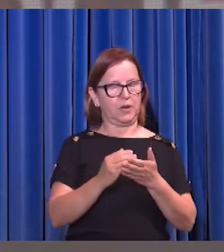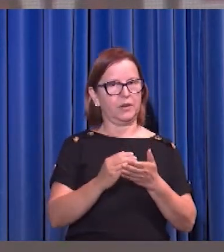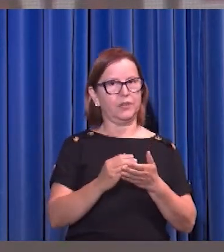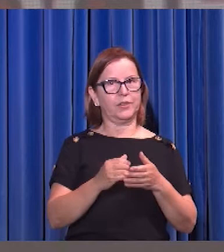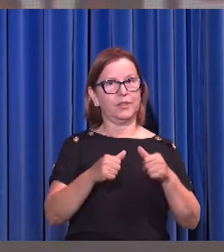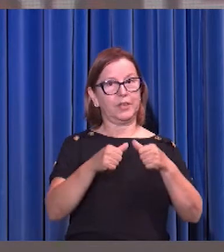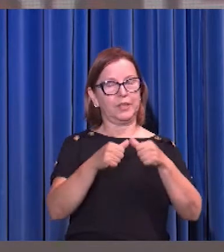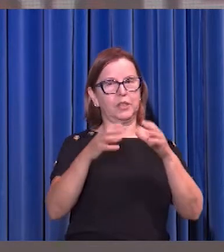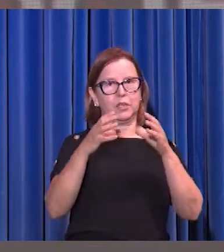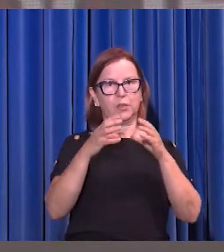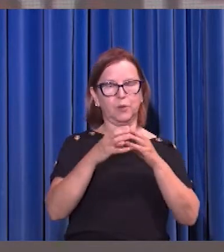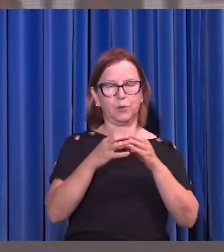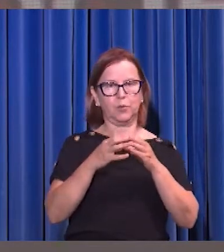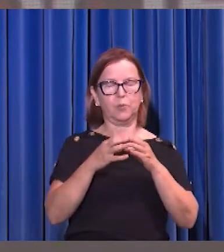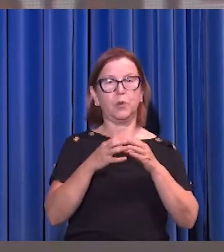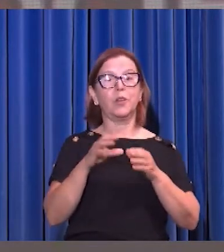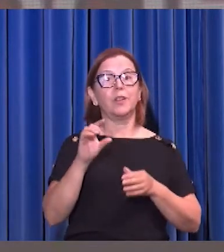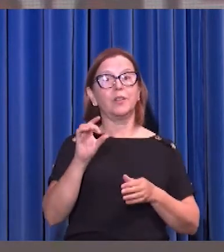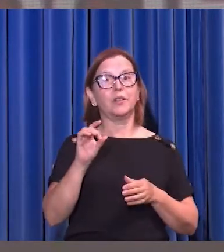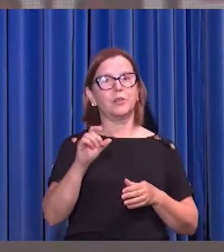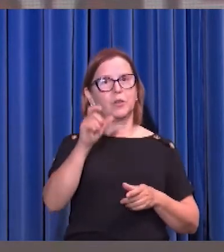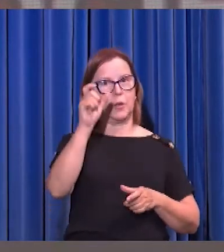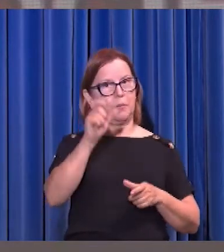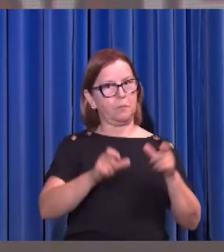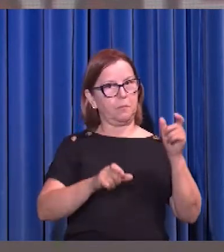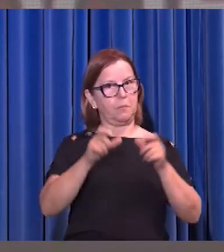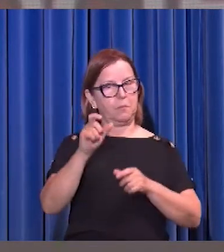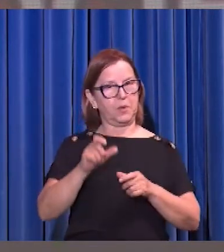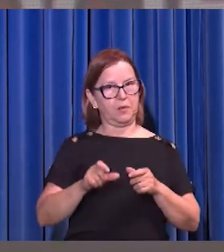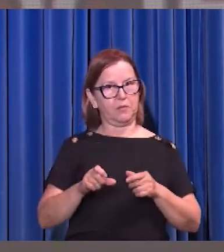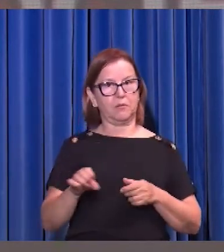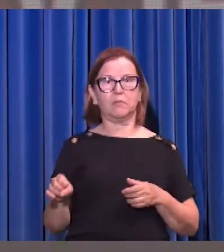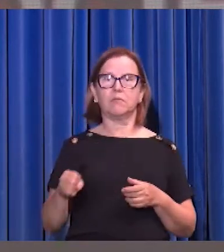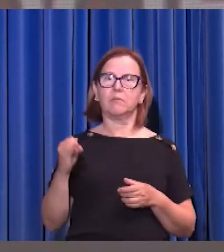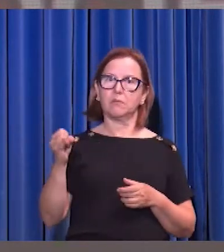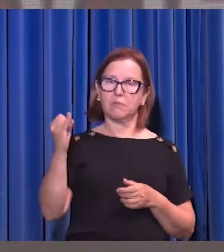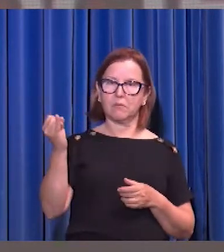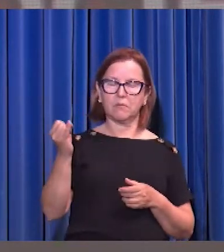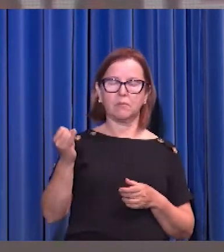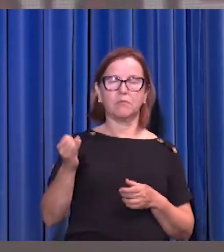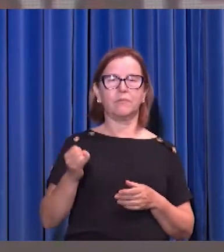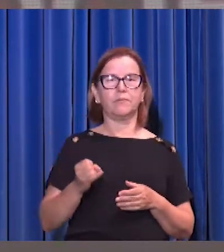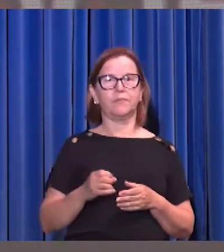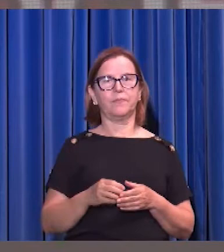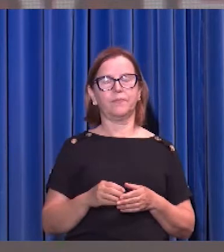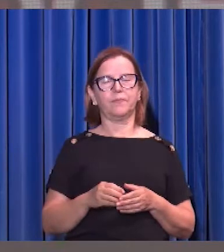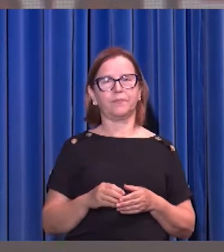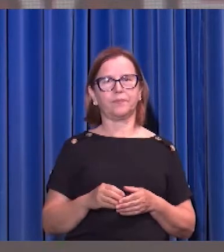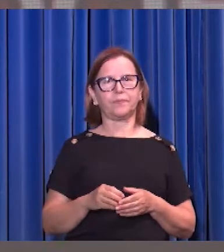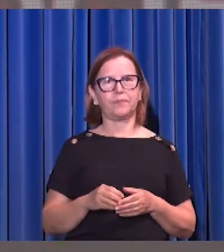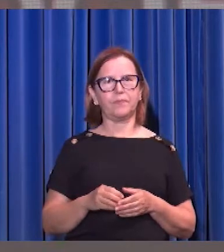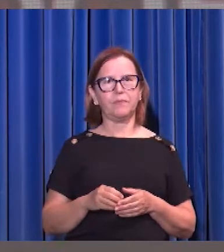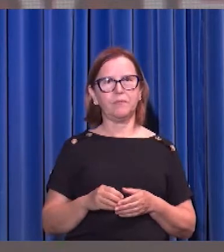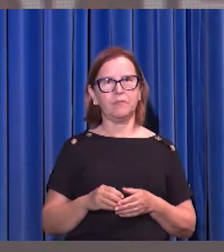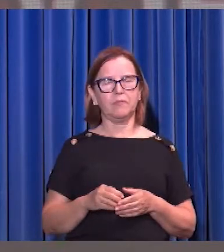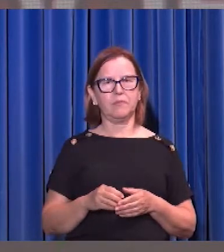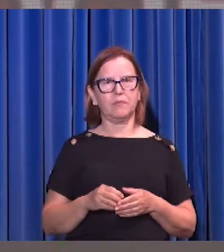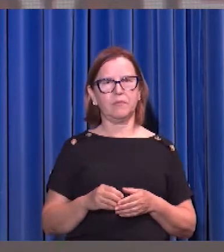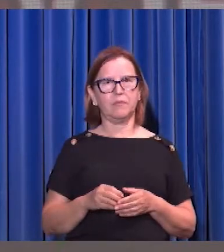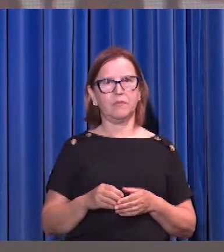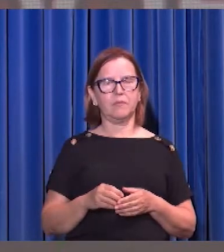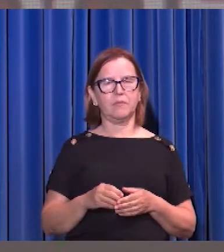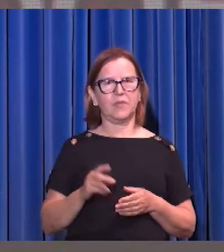só faziam parte do Sinédrio pessoas realmente destacadas. É como se alguém fizesse